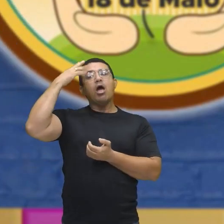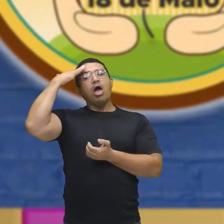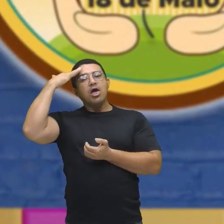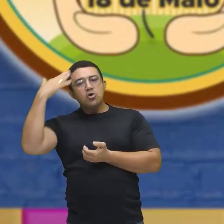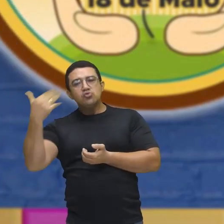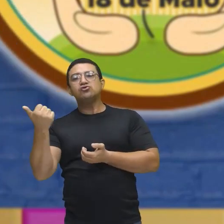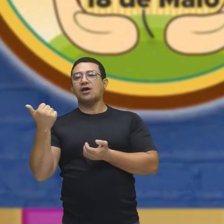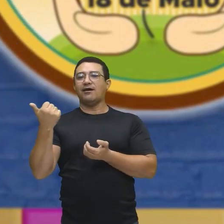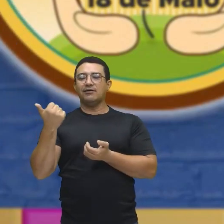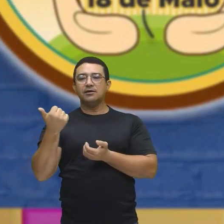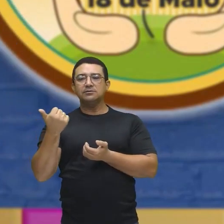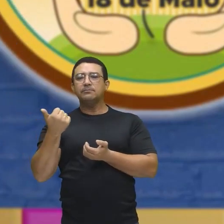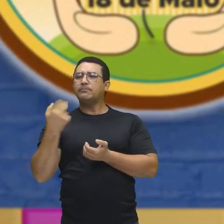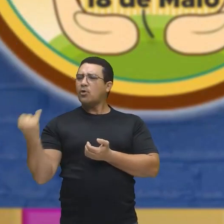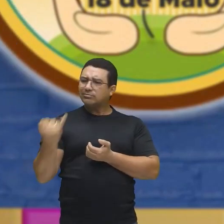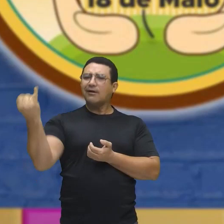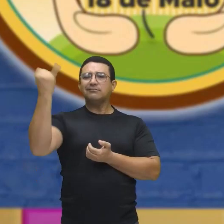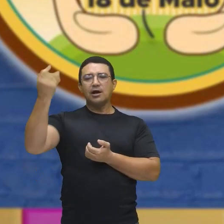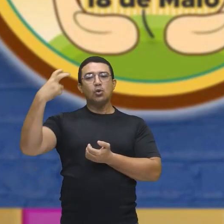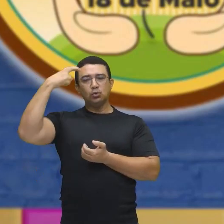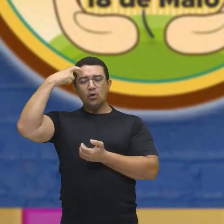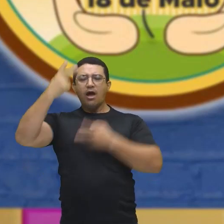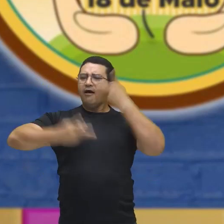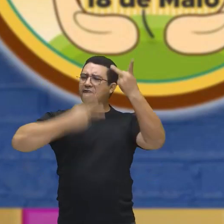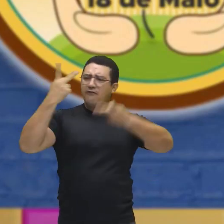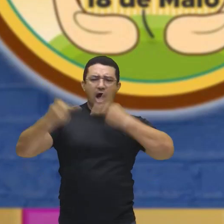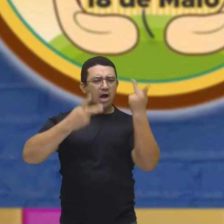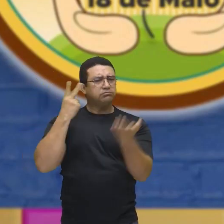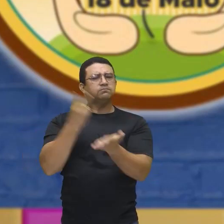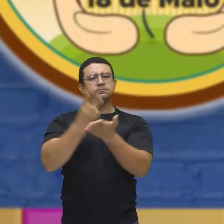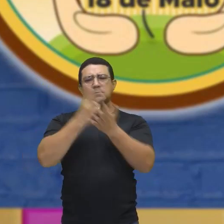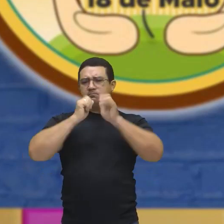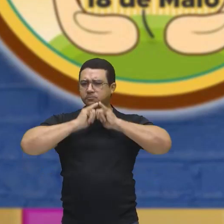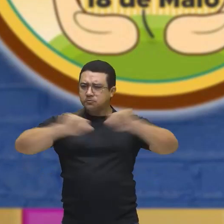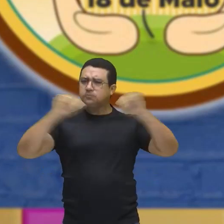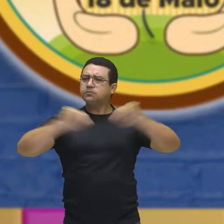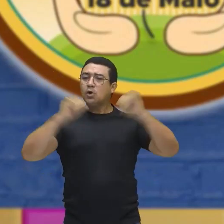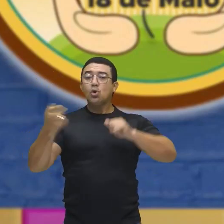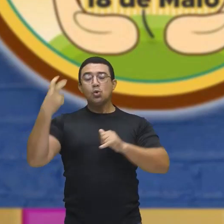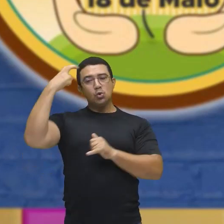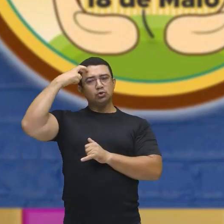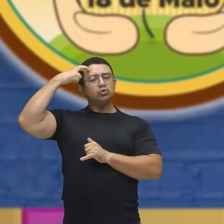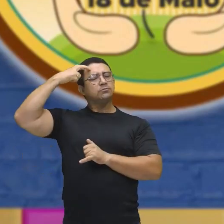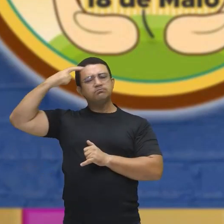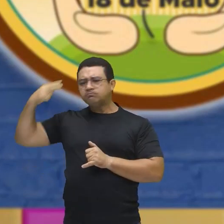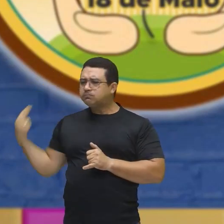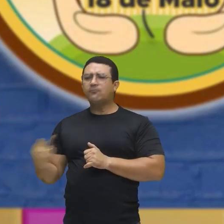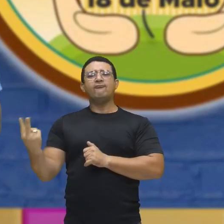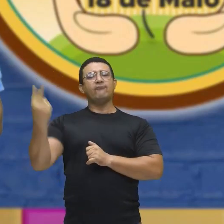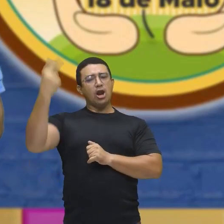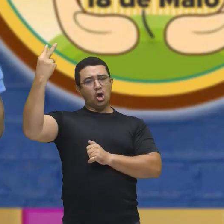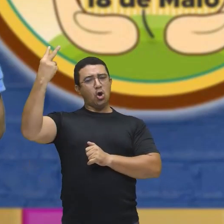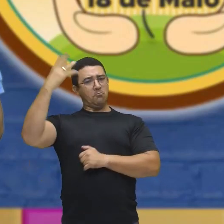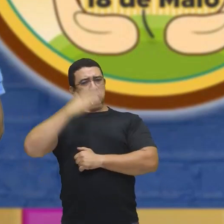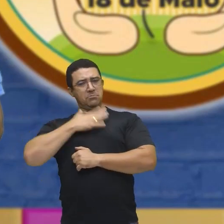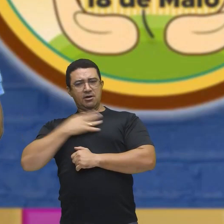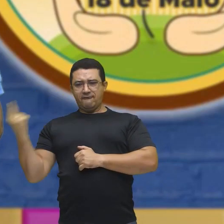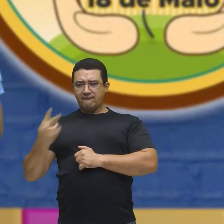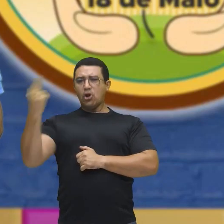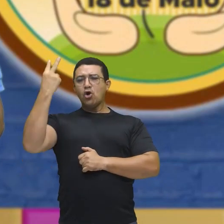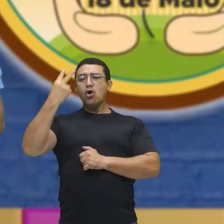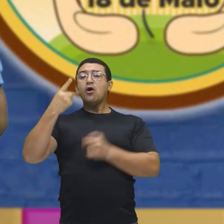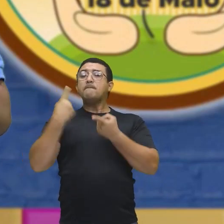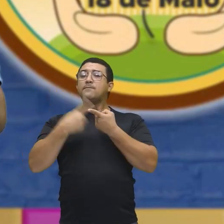levo a questão da cultura, falo sobre a cultura, como é tão valioso os meus valores enquanto